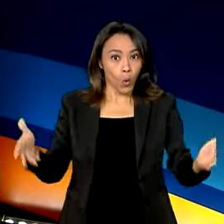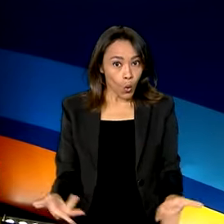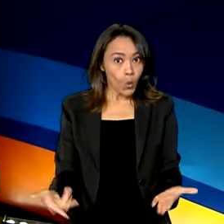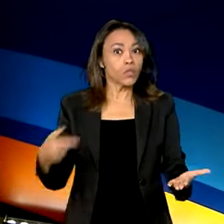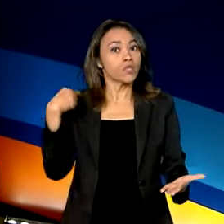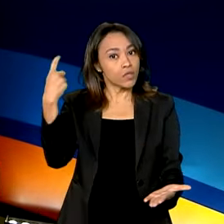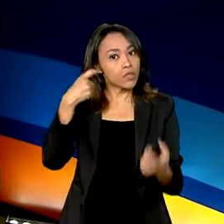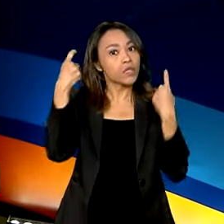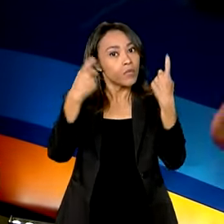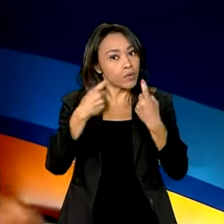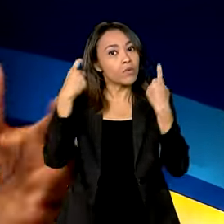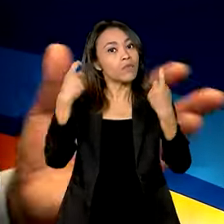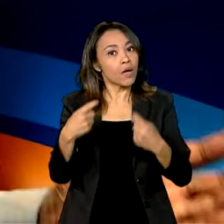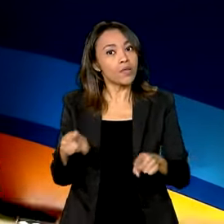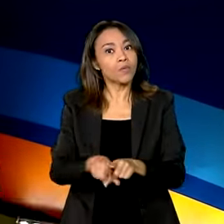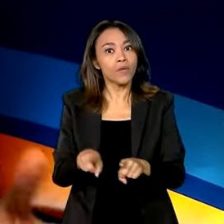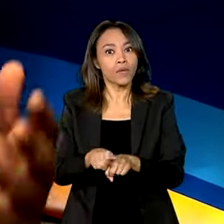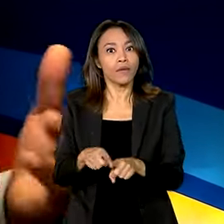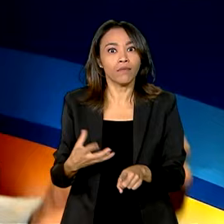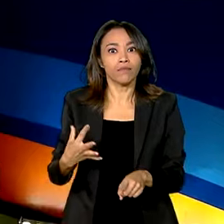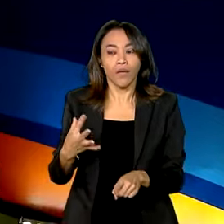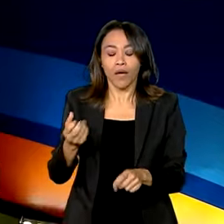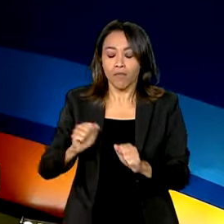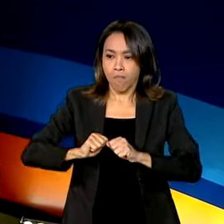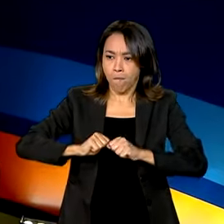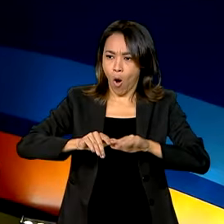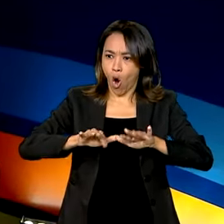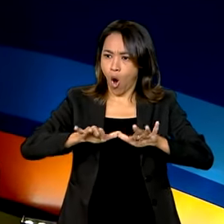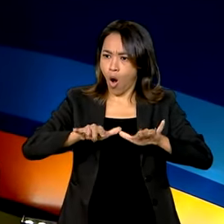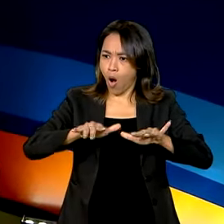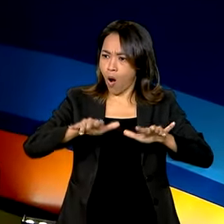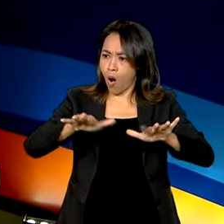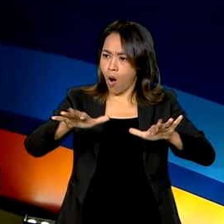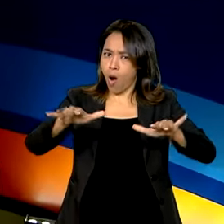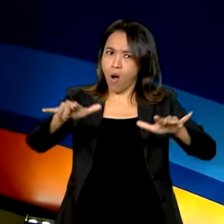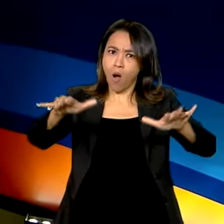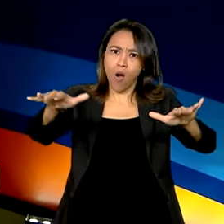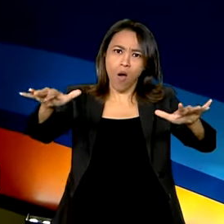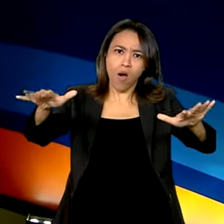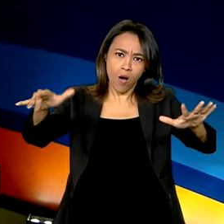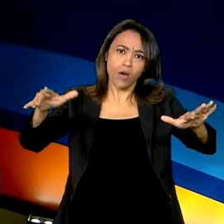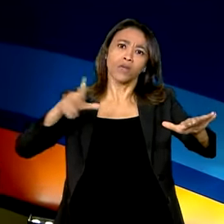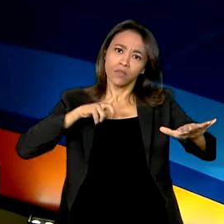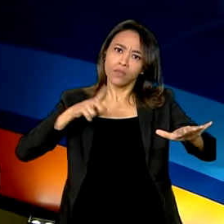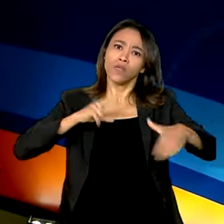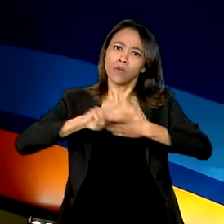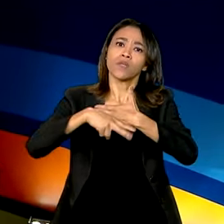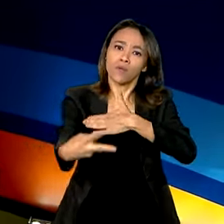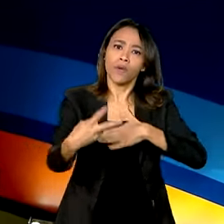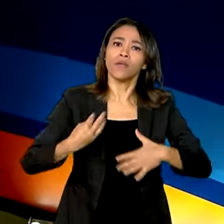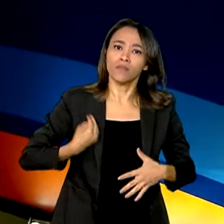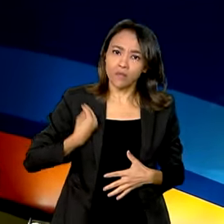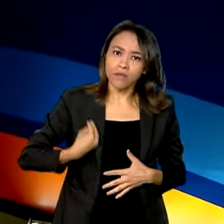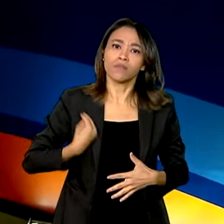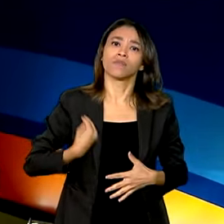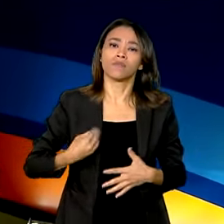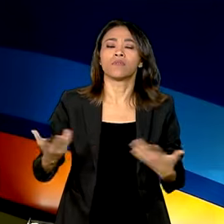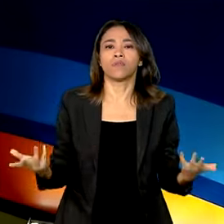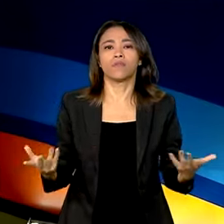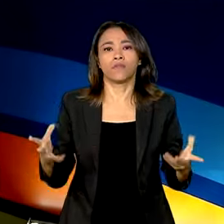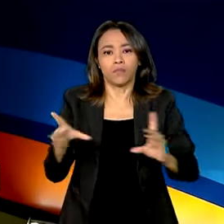estar preocupados com essa, porque ela está tendo repercussões assim, na vida institucional, na